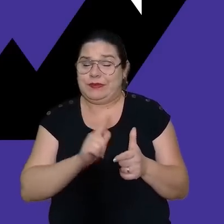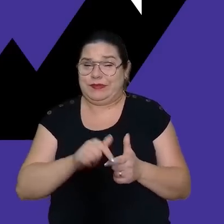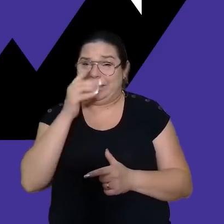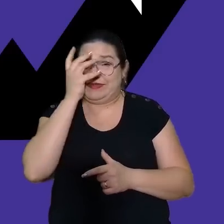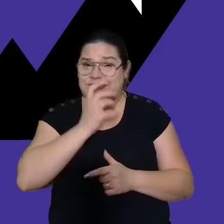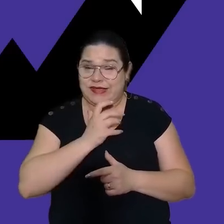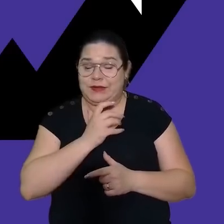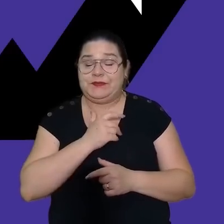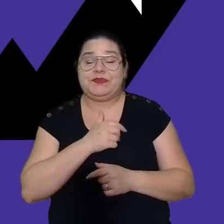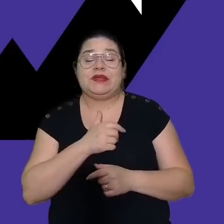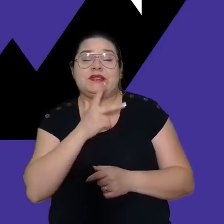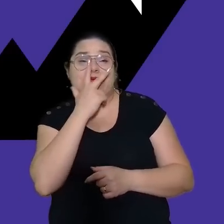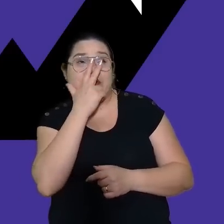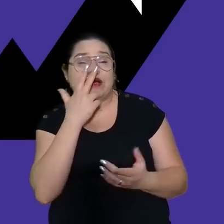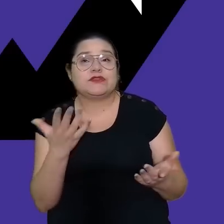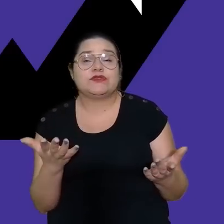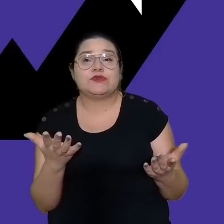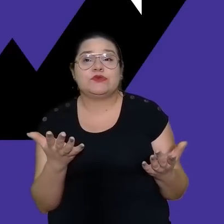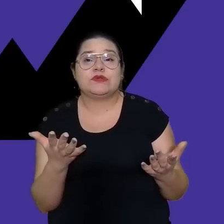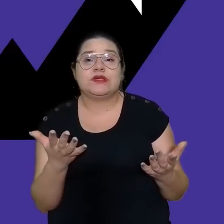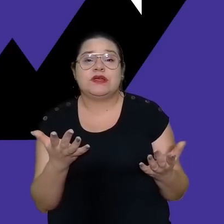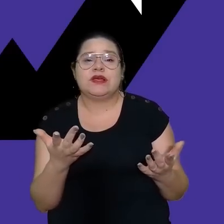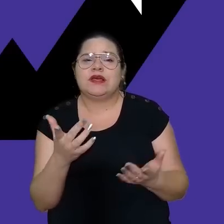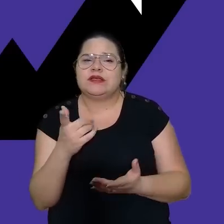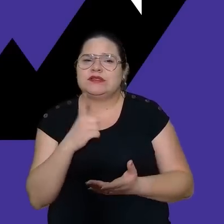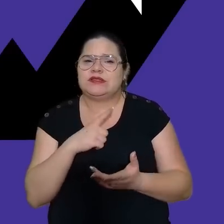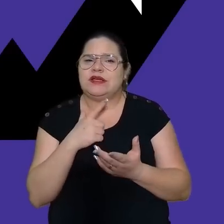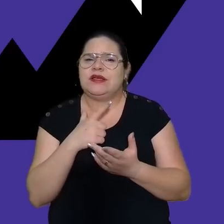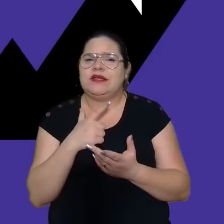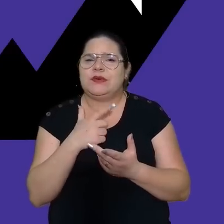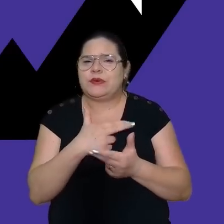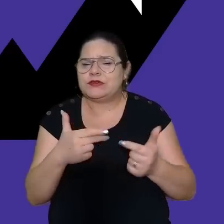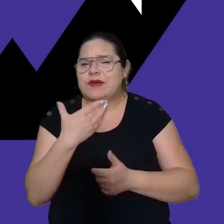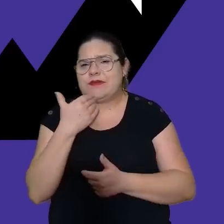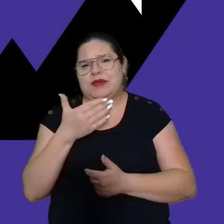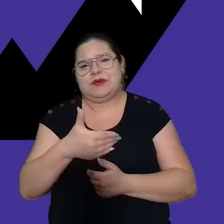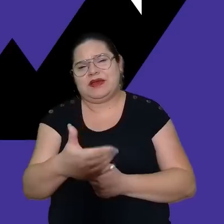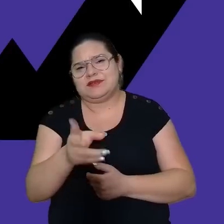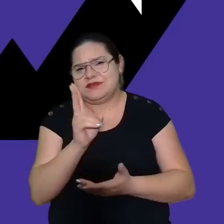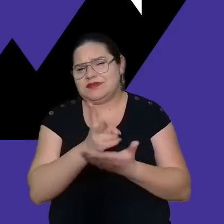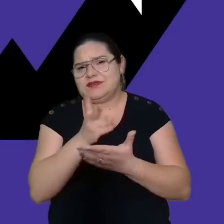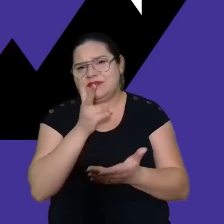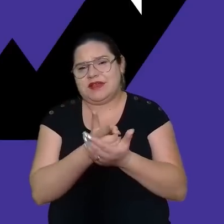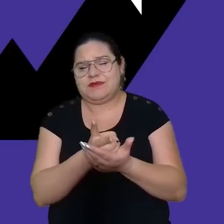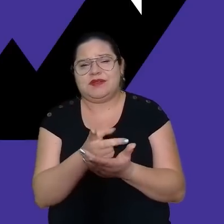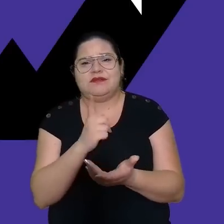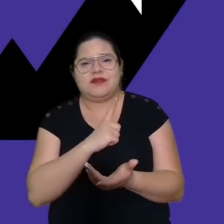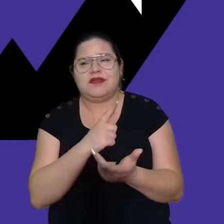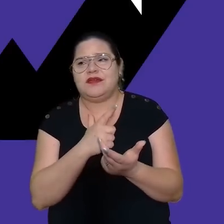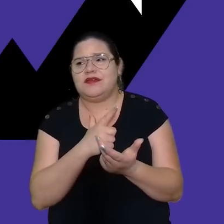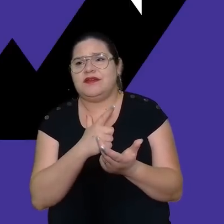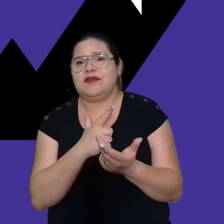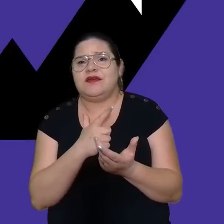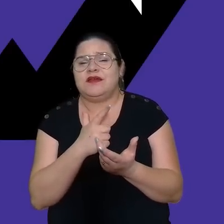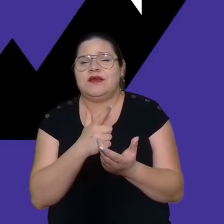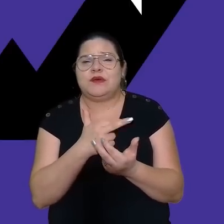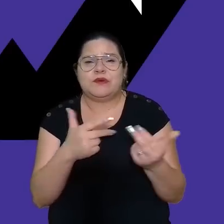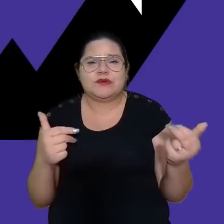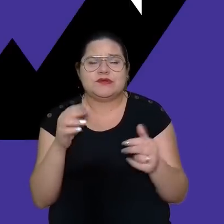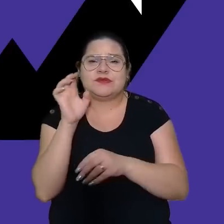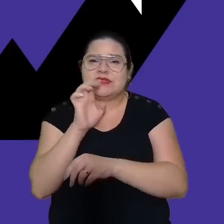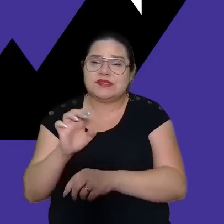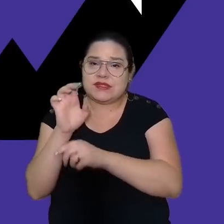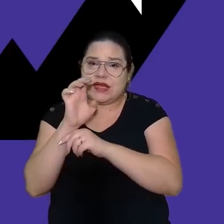que sempre há o que melhorar, né, nessa questão tributária, sempre há no peso do Estado. Eu acho que realmente o Estado tem que